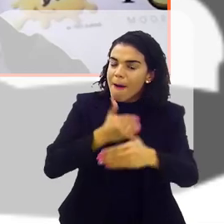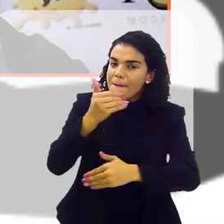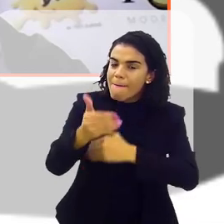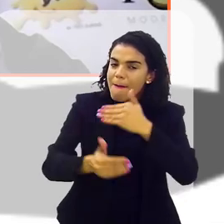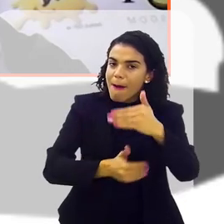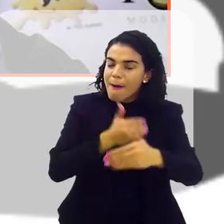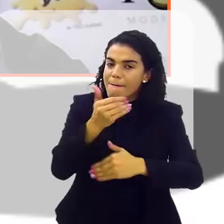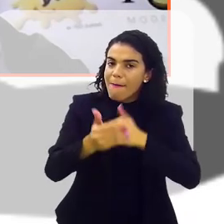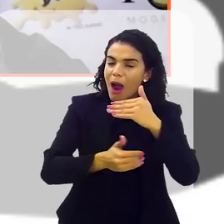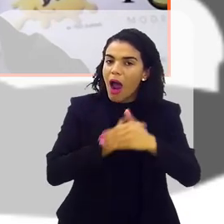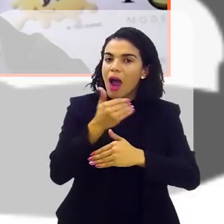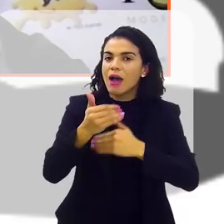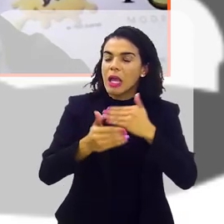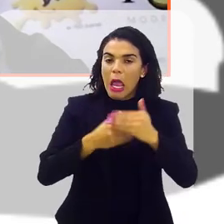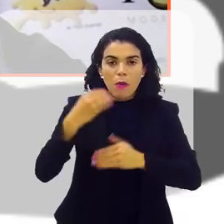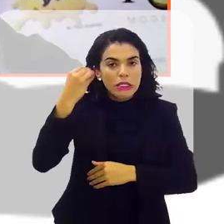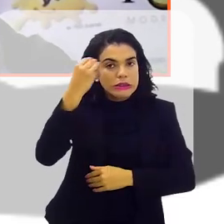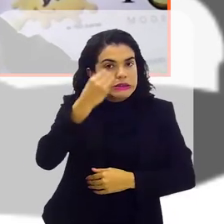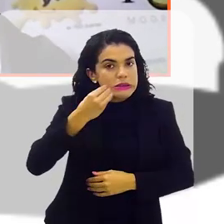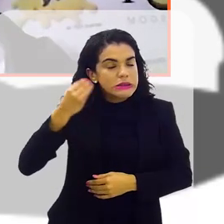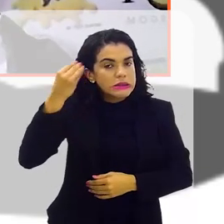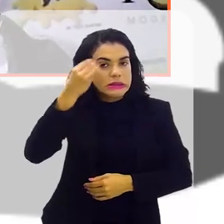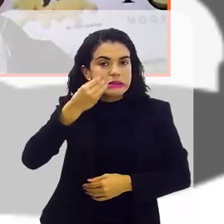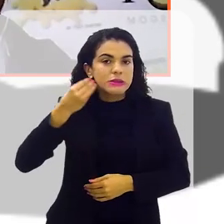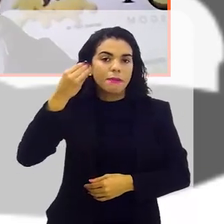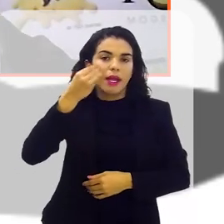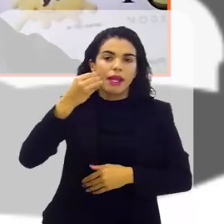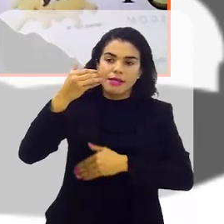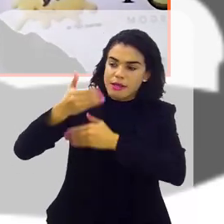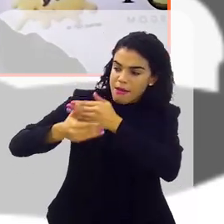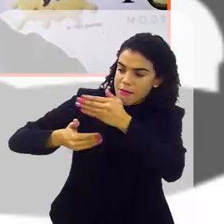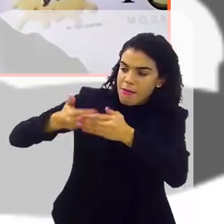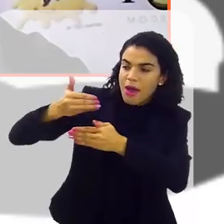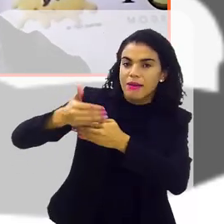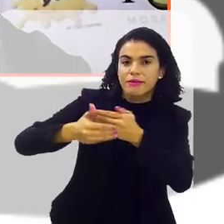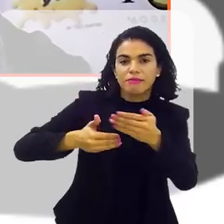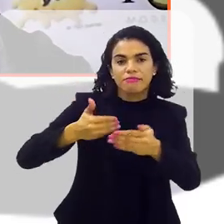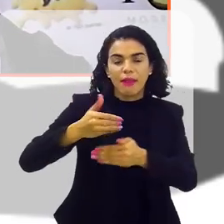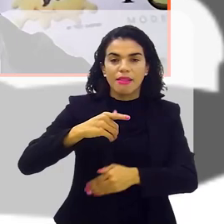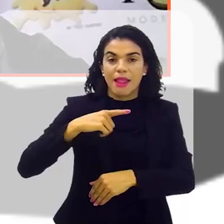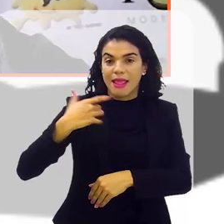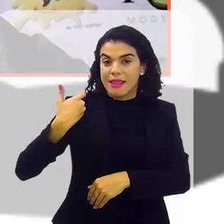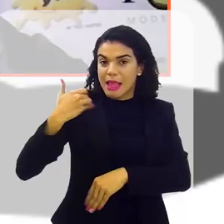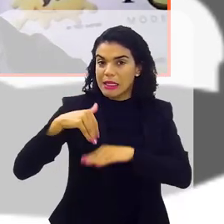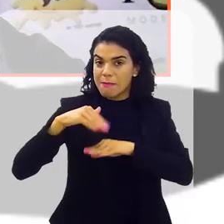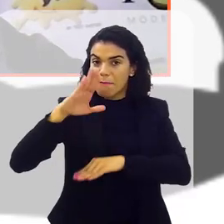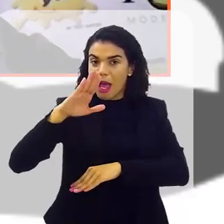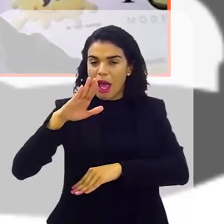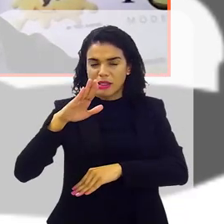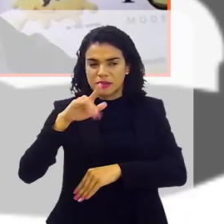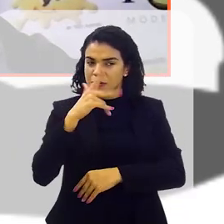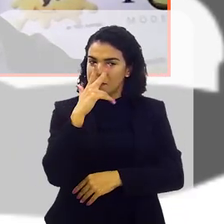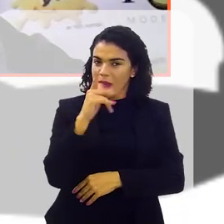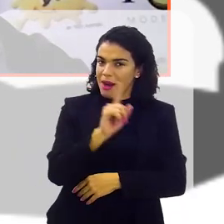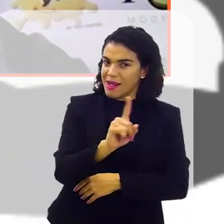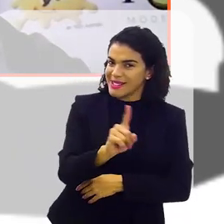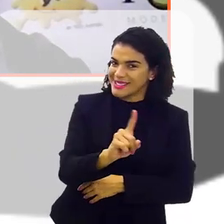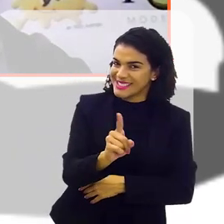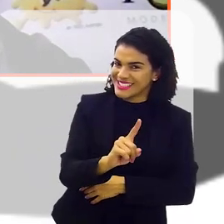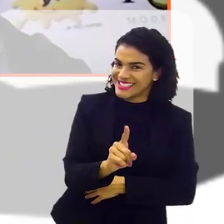a ferro e fogo né É uma experiência de toda uma trajetória que você tem até mais idade do que parece